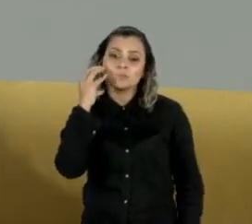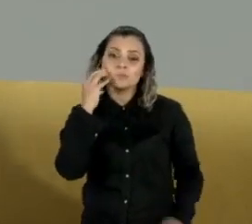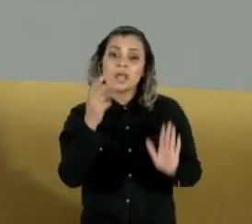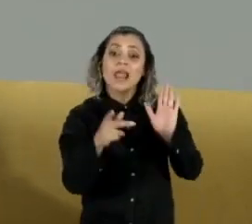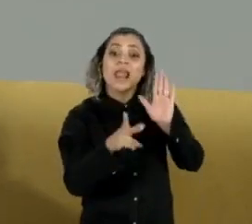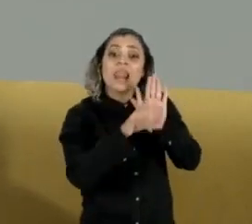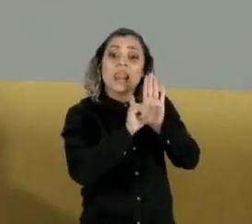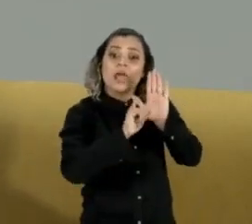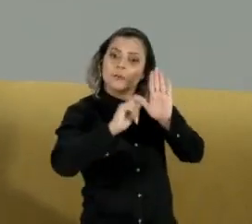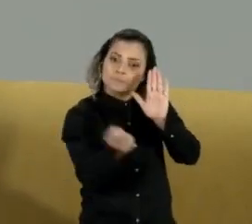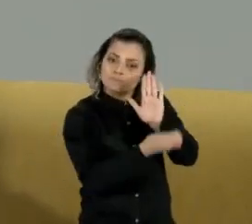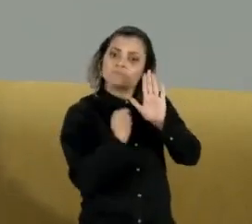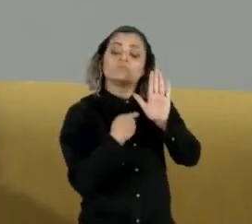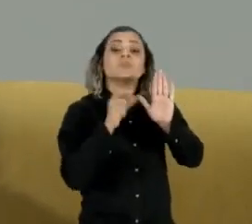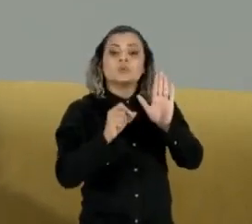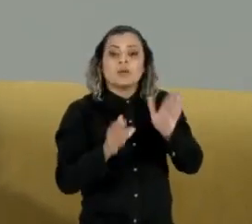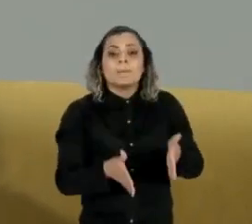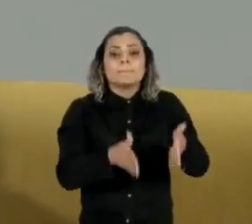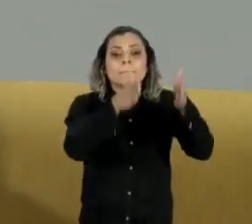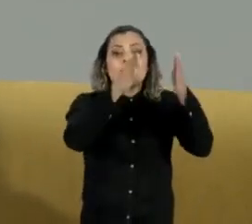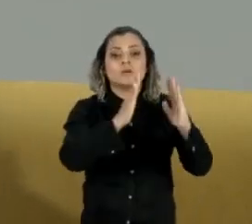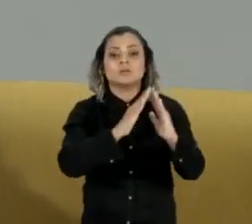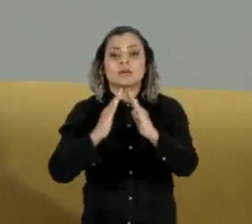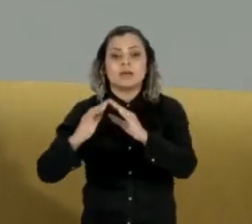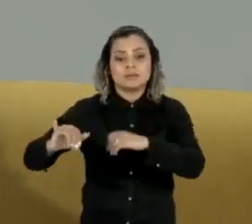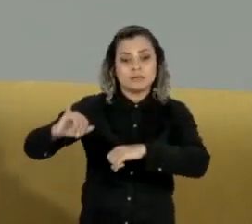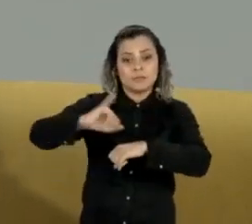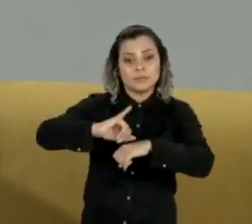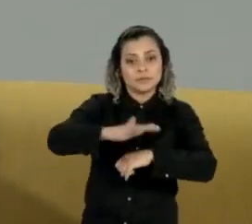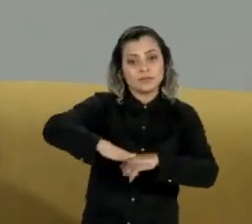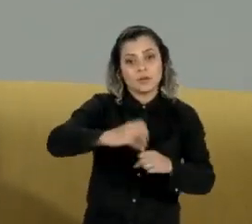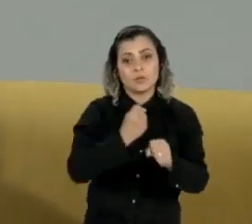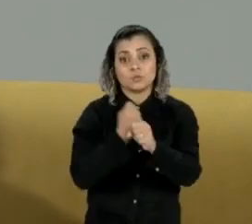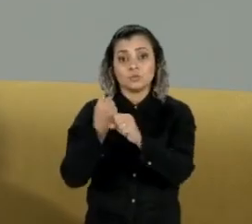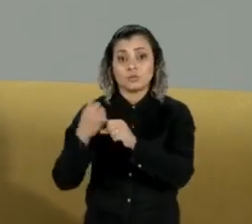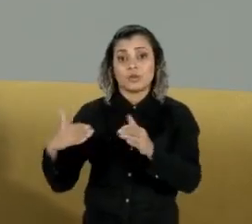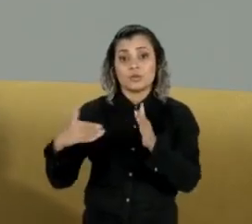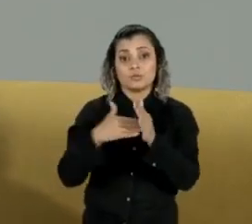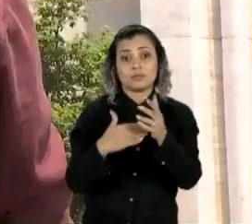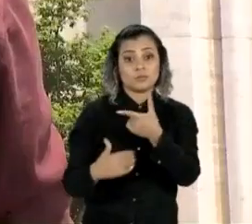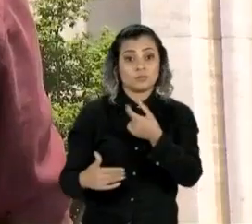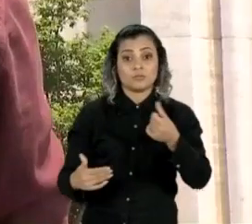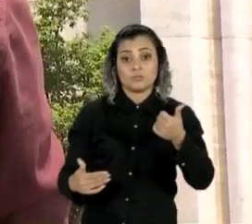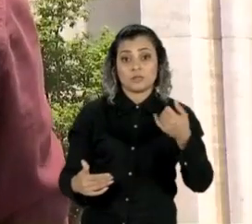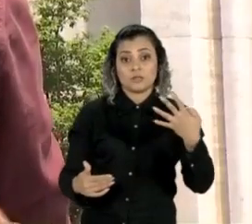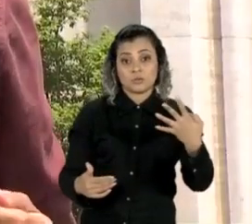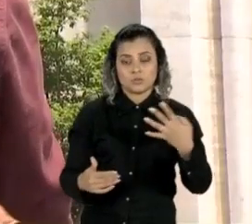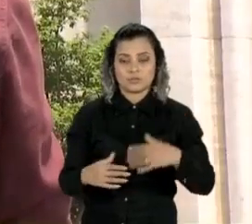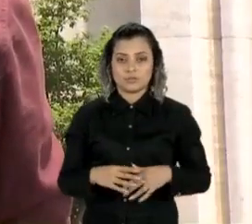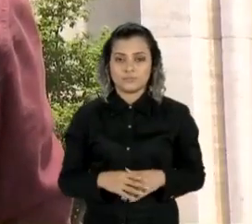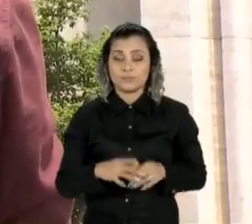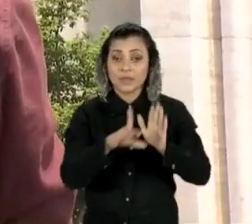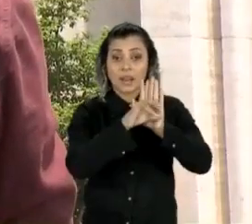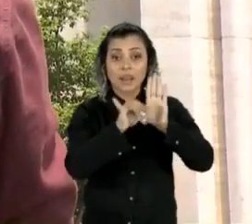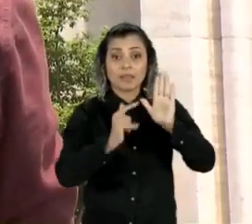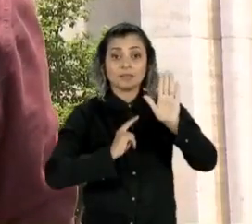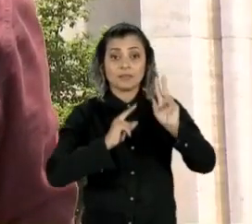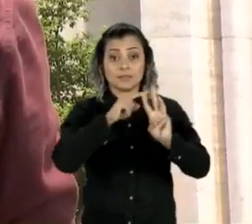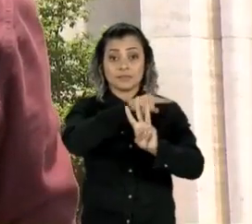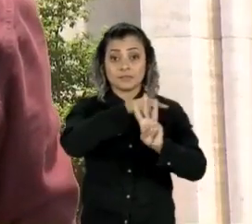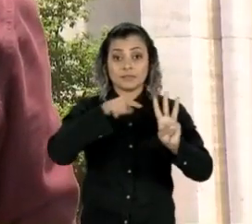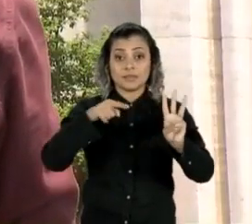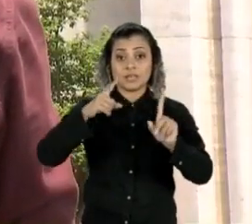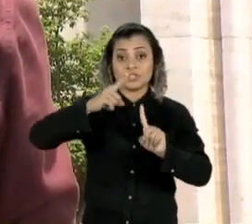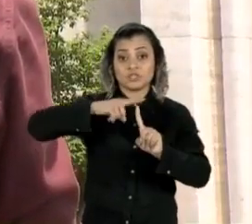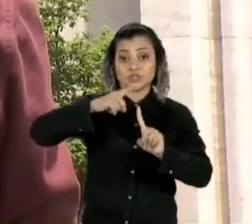lei que regulariza prédios e casas da capital construídos até 2014. A lei propõe 3 modalidades de